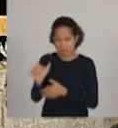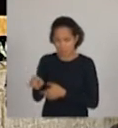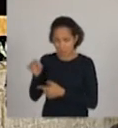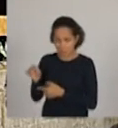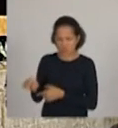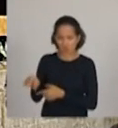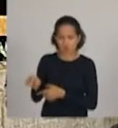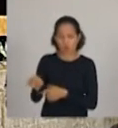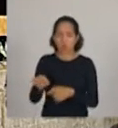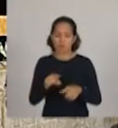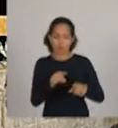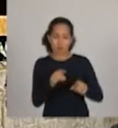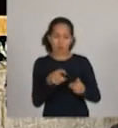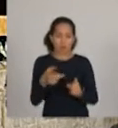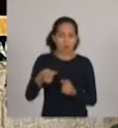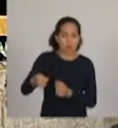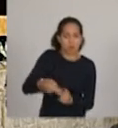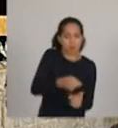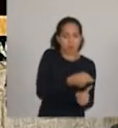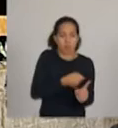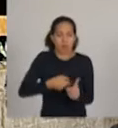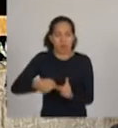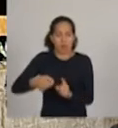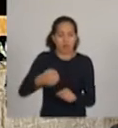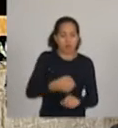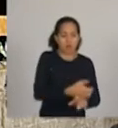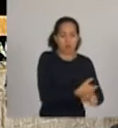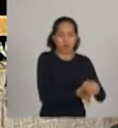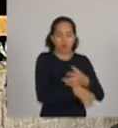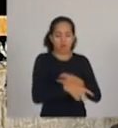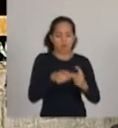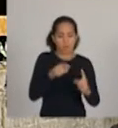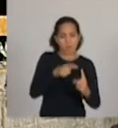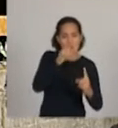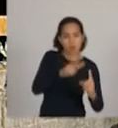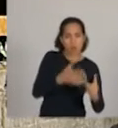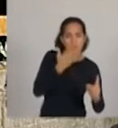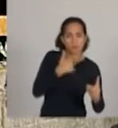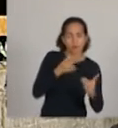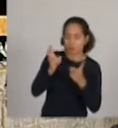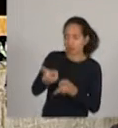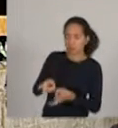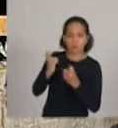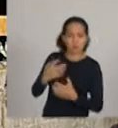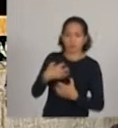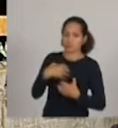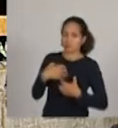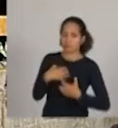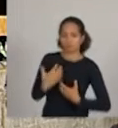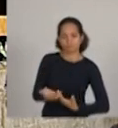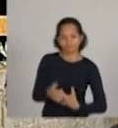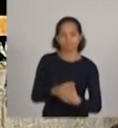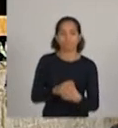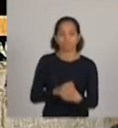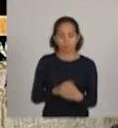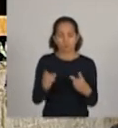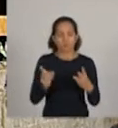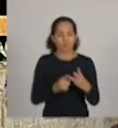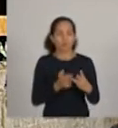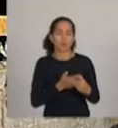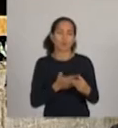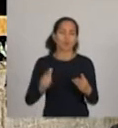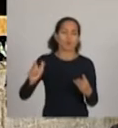vezes, manipula emocionalmente a criança que não percebe estar sendo vítima. O terceiro seria